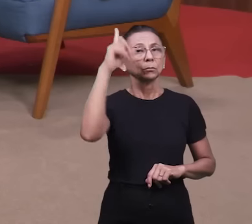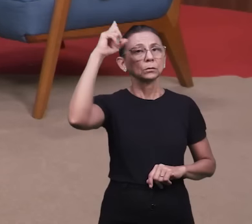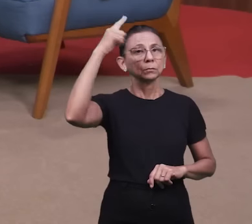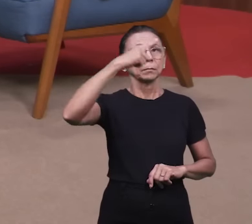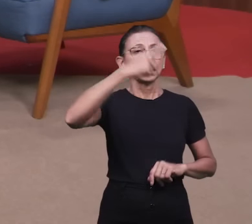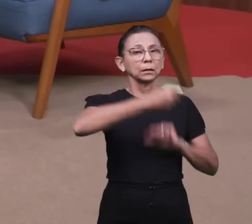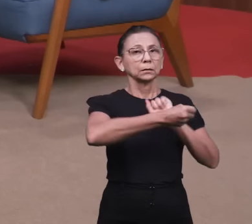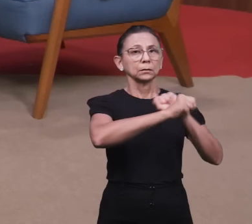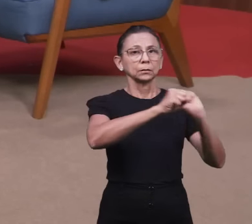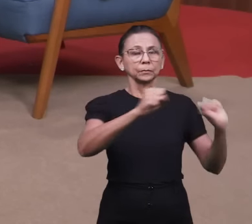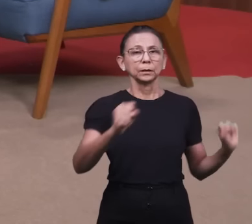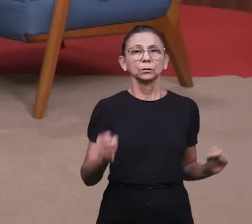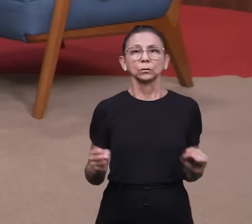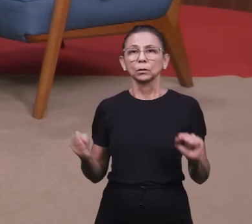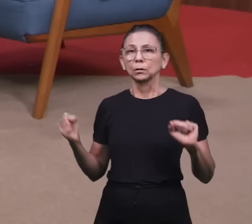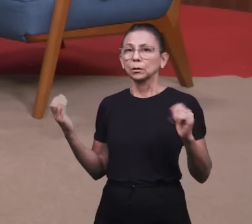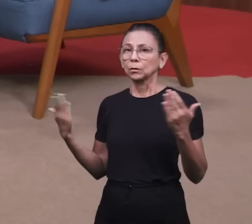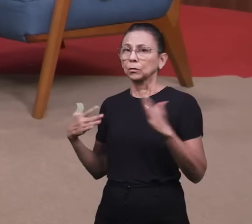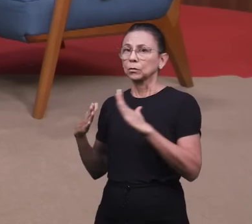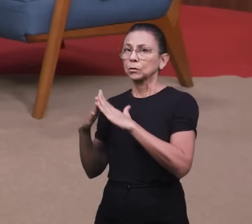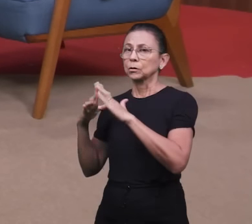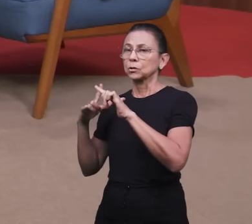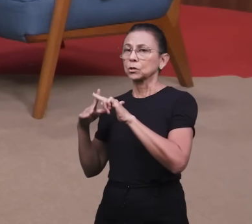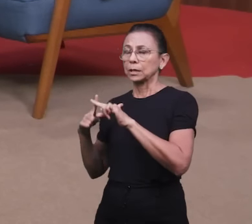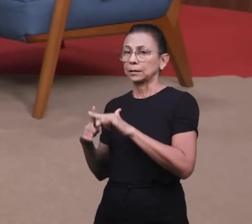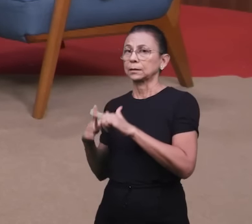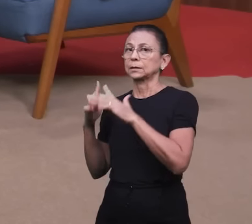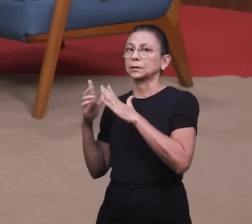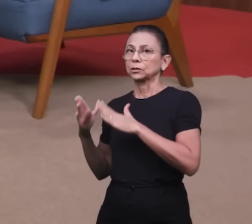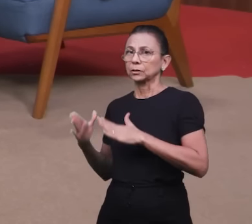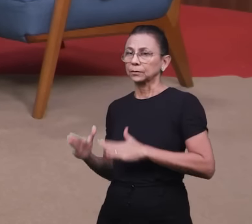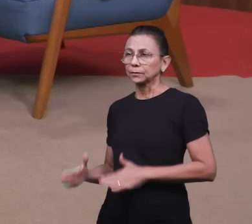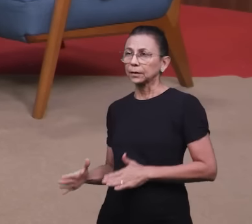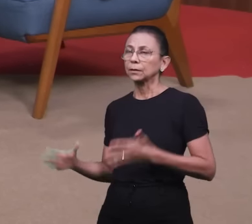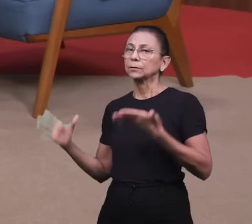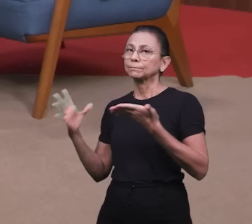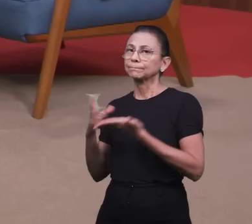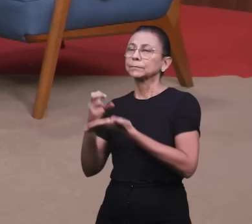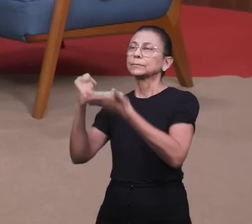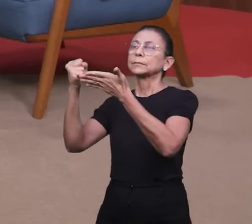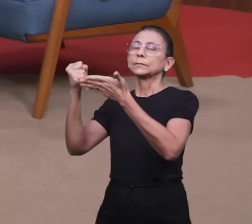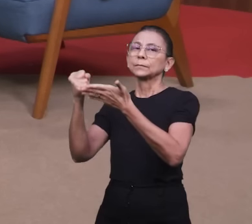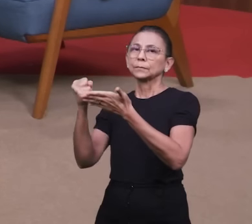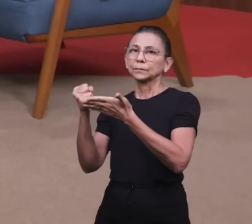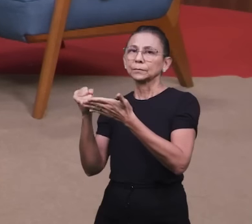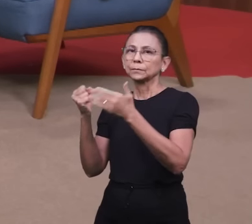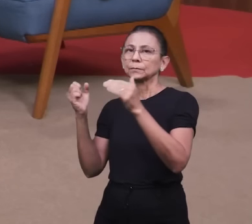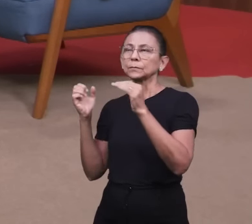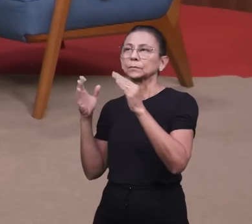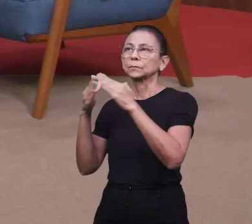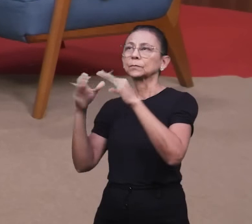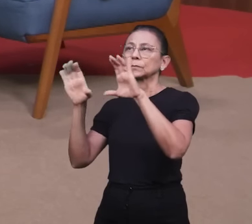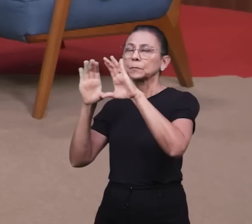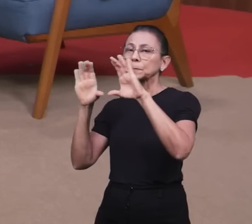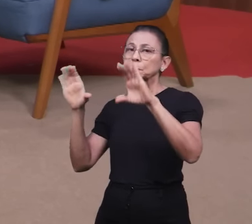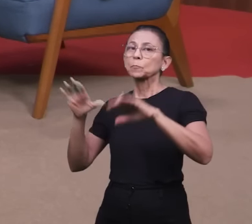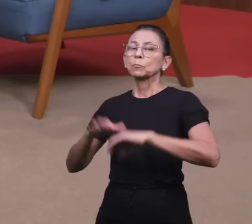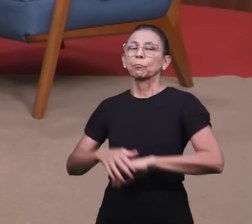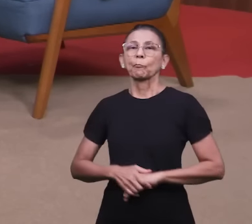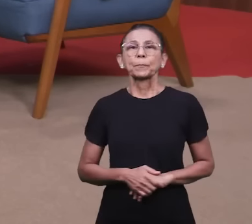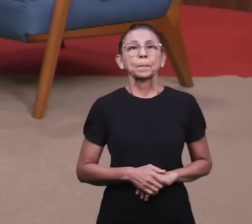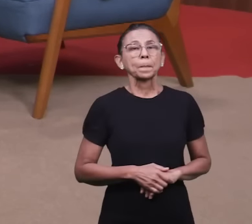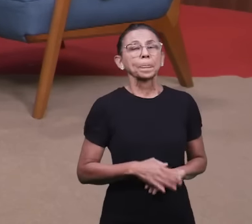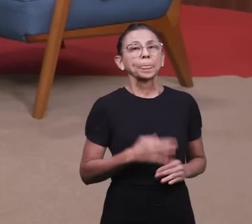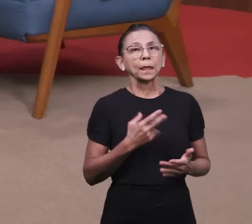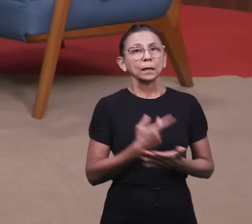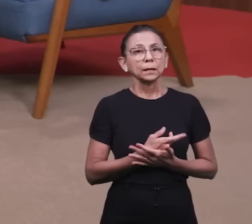da igreja deste mundo rumo a cama a Canaã Celestial ali Deus estabeleceu na primeira Páscoa as suas orientações